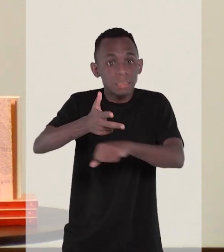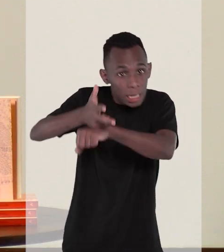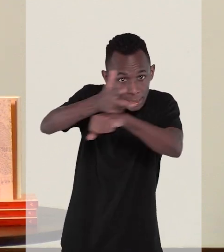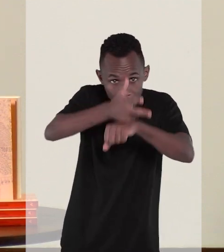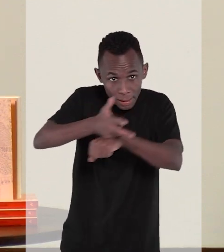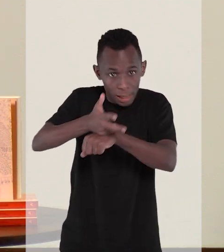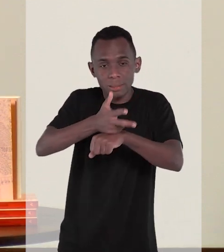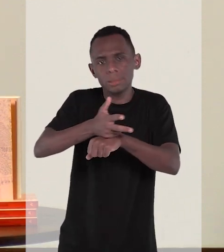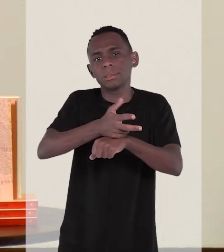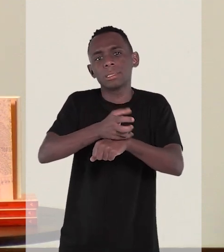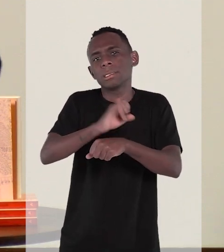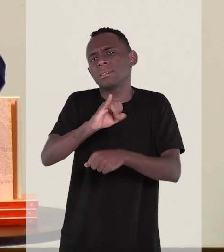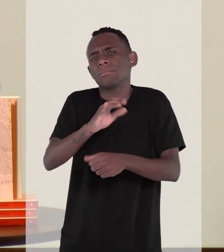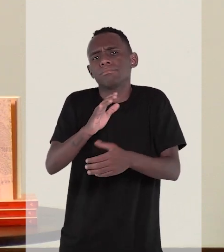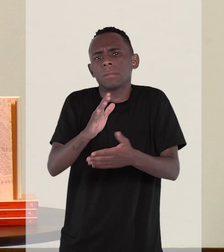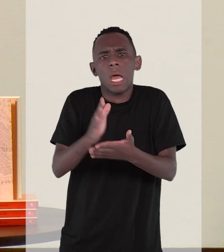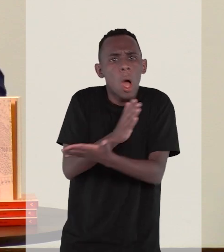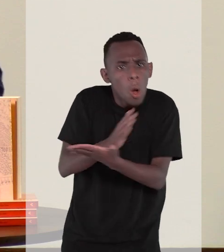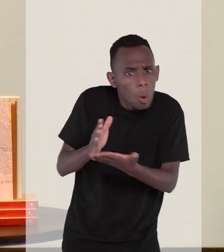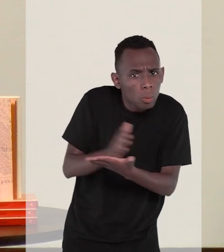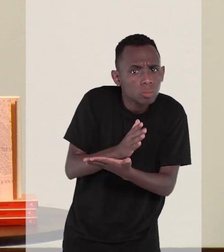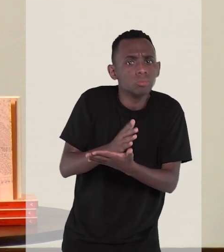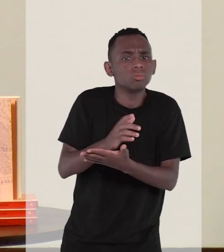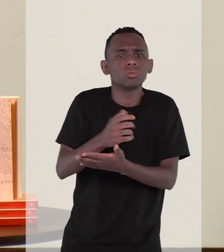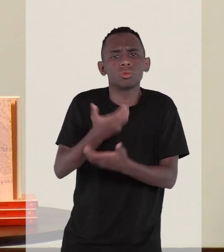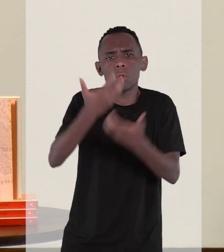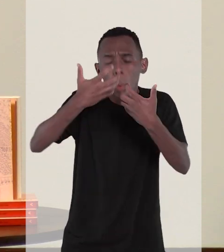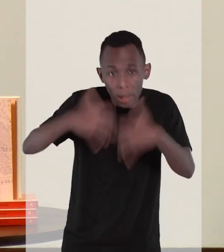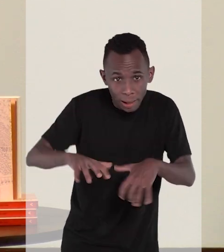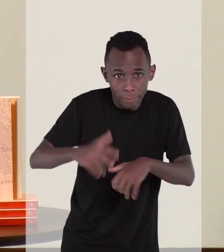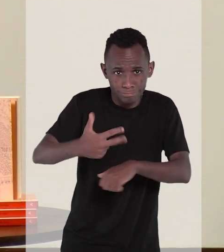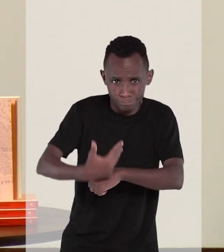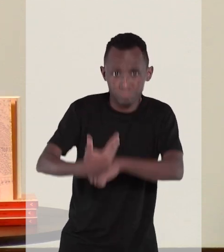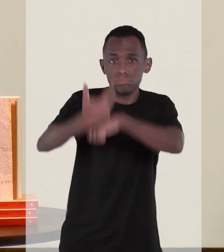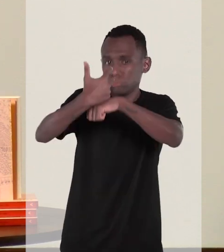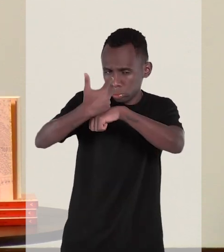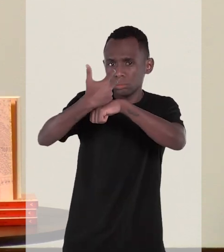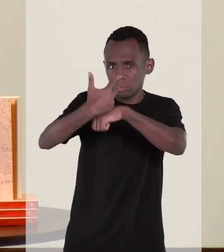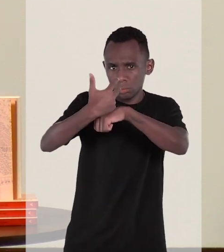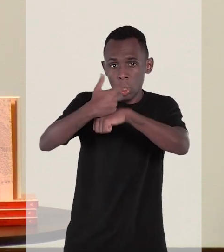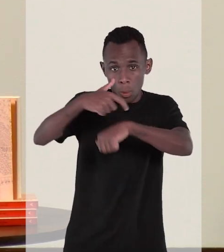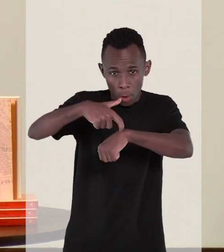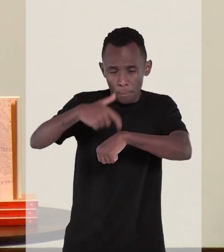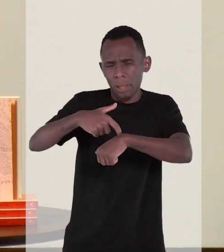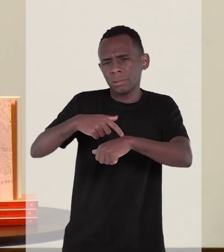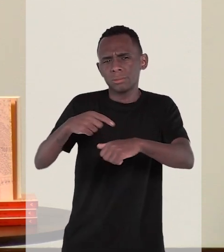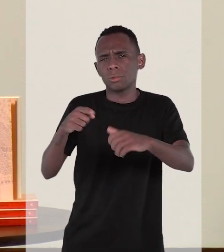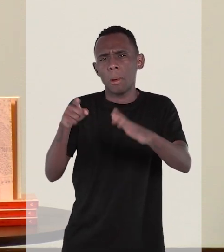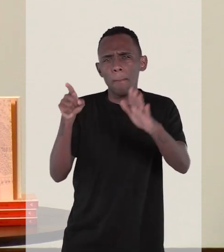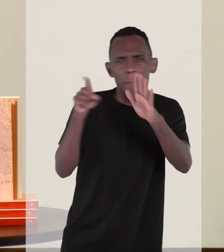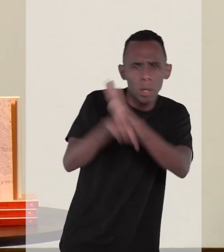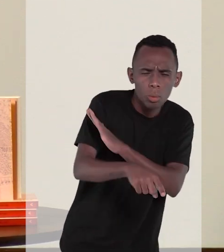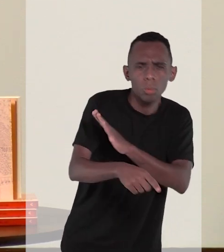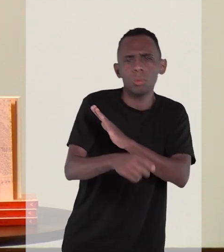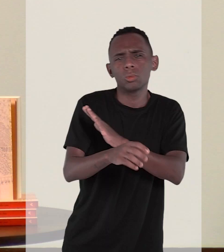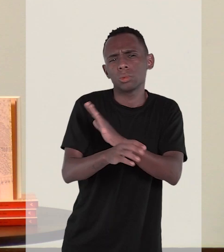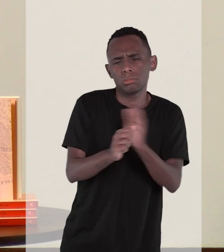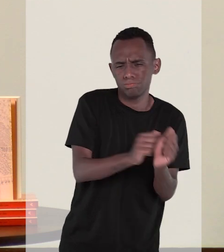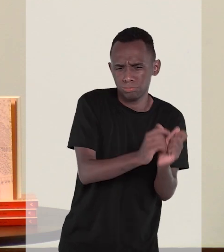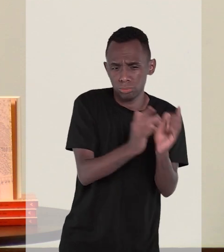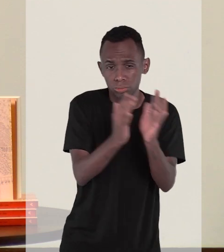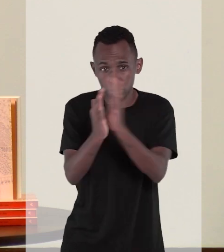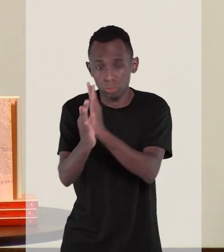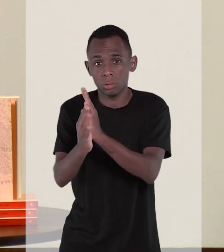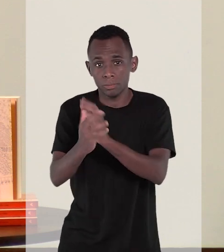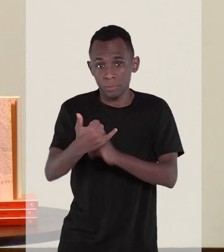vocês, como deve ser. Caso alguém não queira aparecer fortuitamente nas entrevistas, na hora de falar e fazer a pergunta